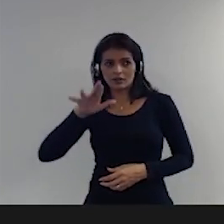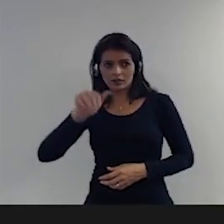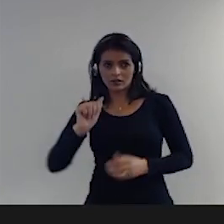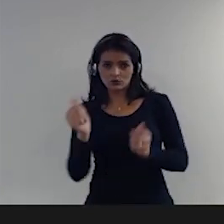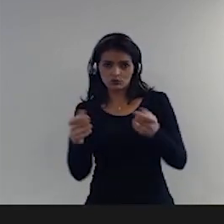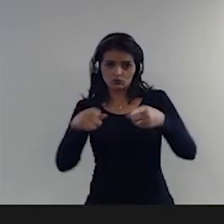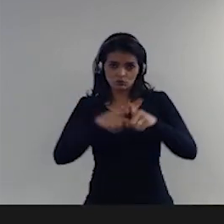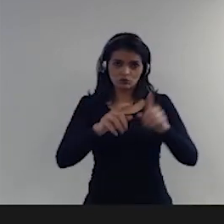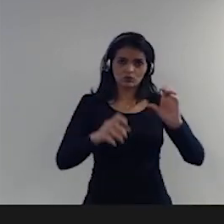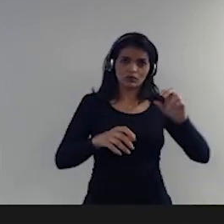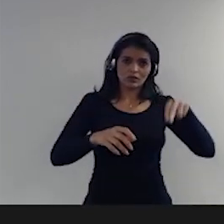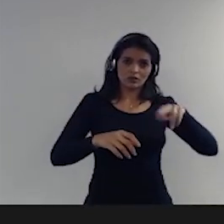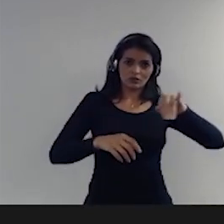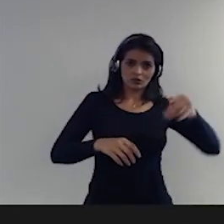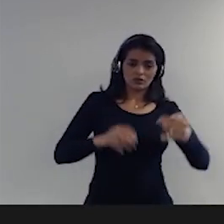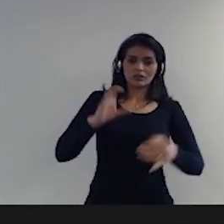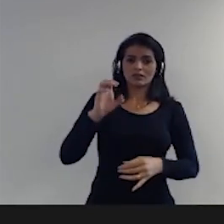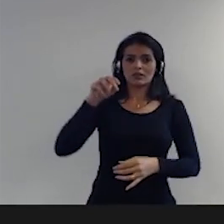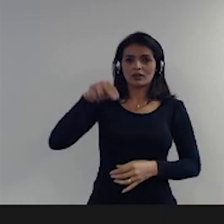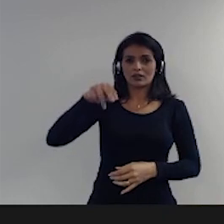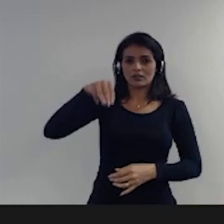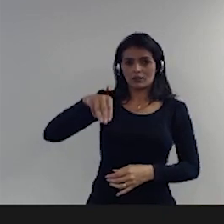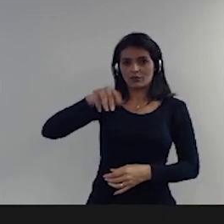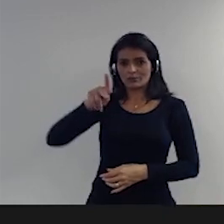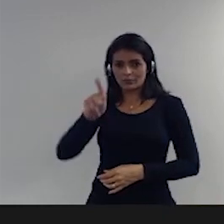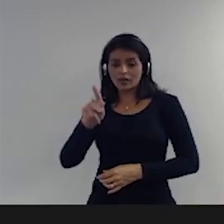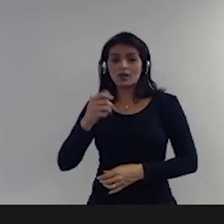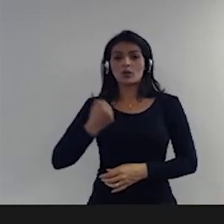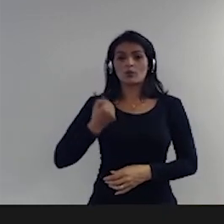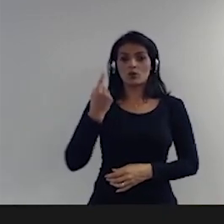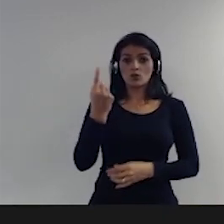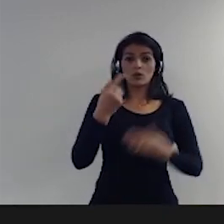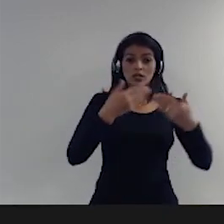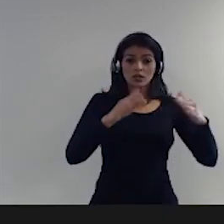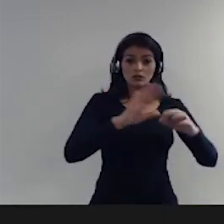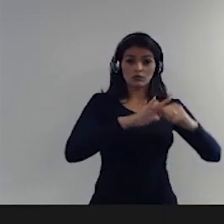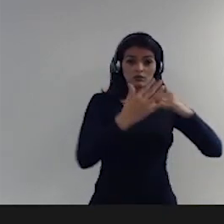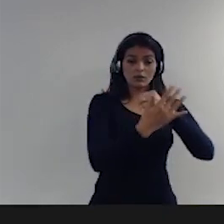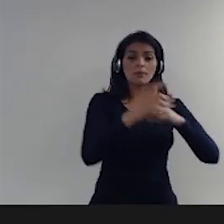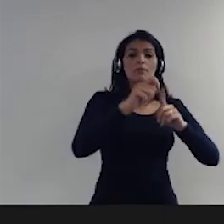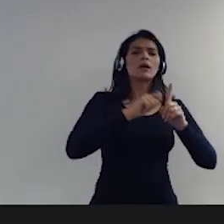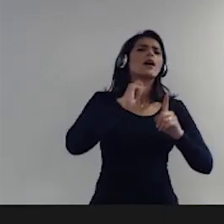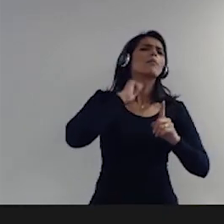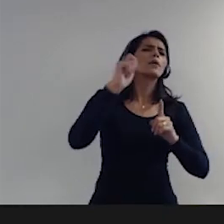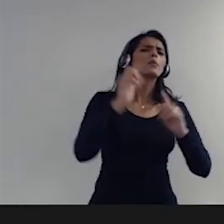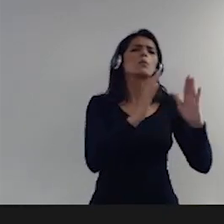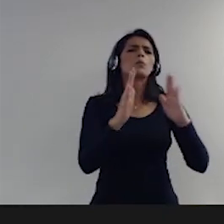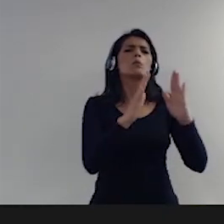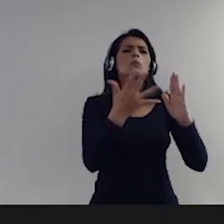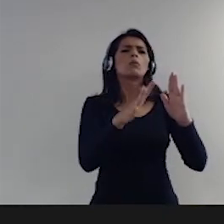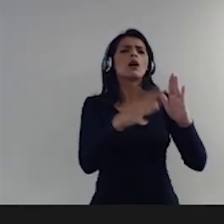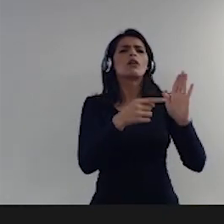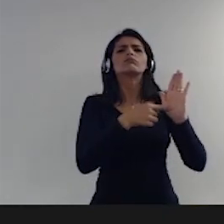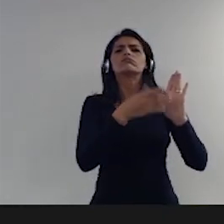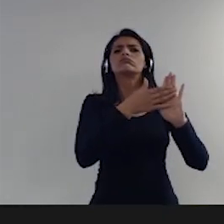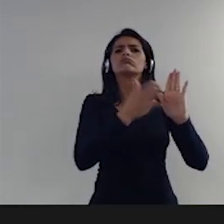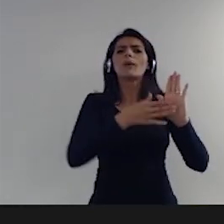CNJ e o CNMP, que é a número 1, logo do início da pandemia, de abril, mais ou menos,